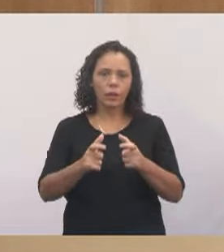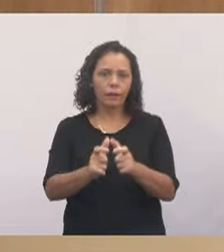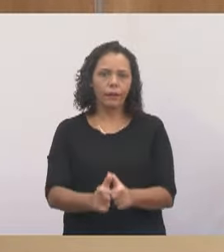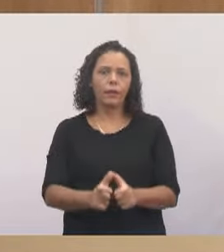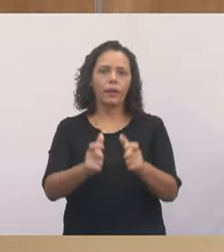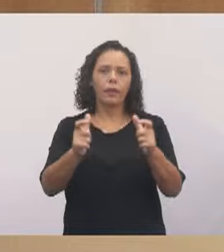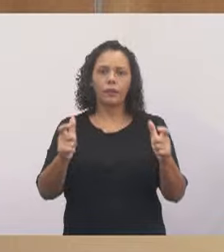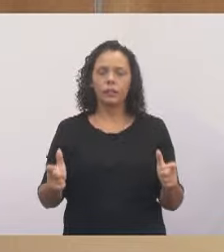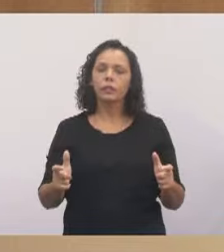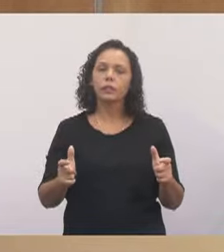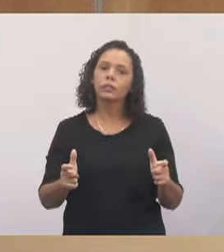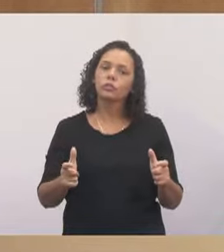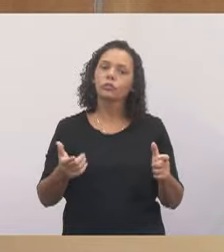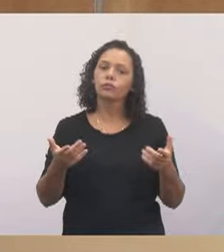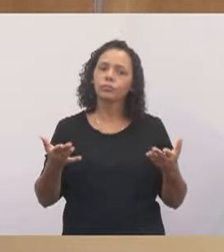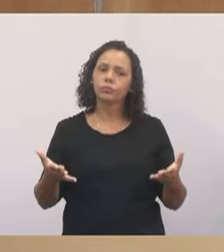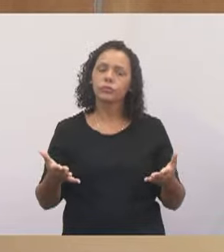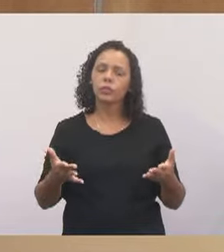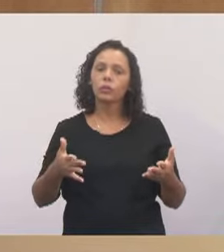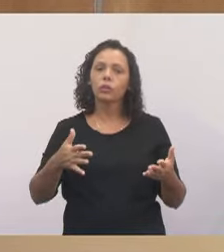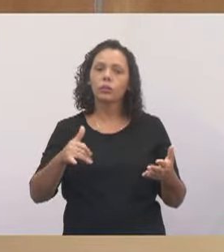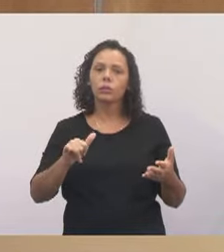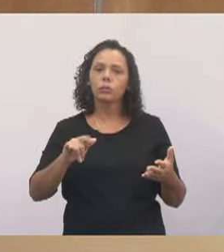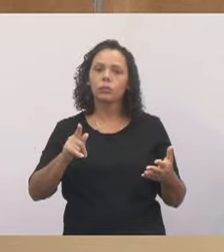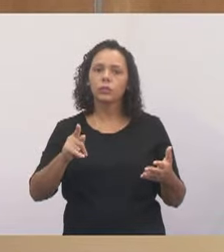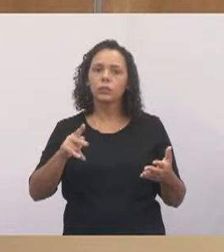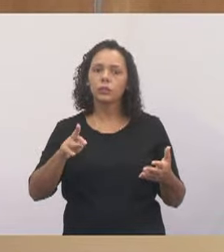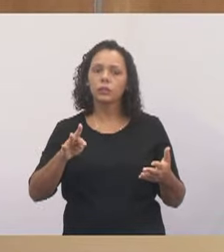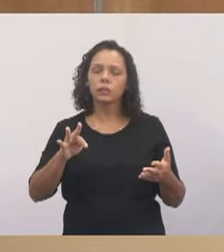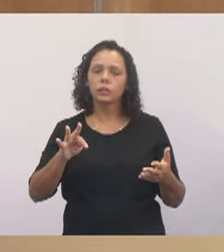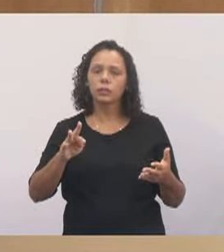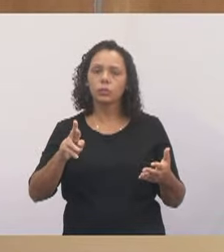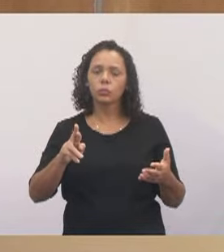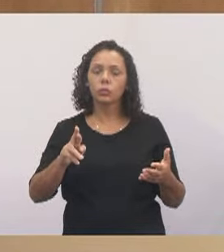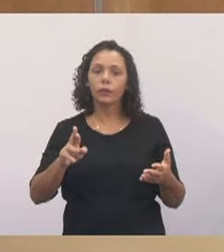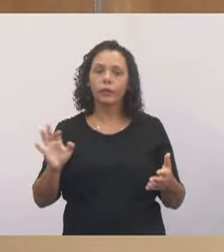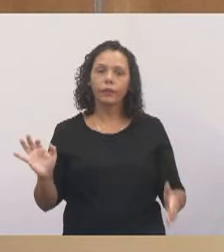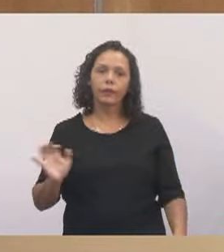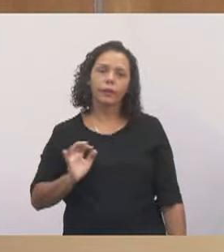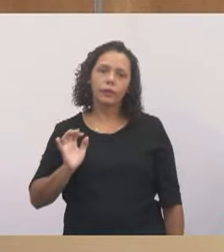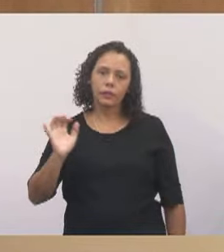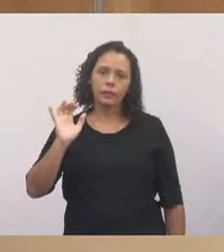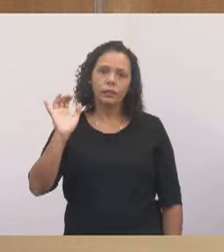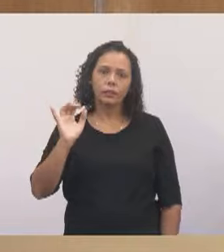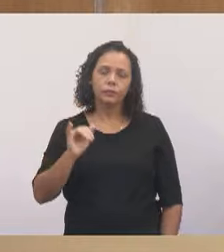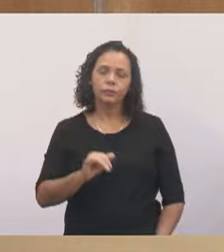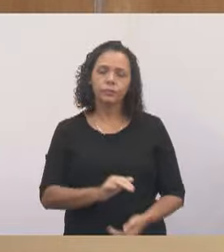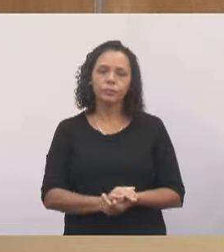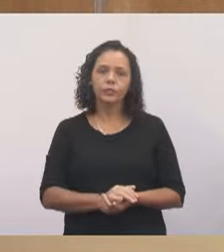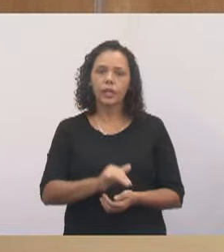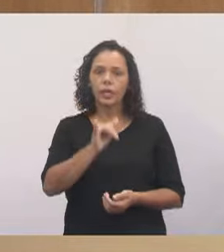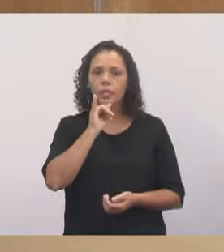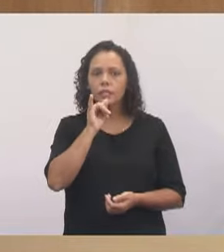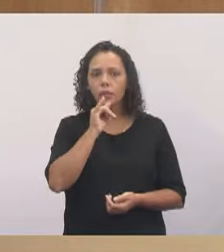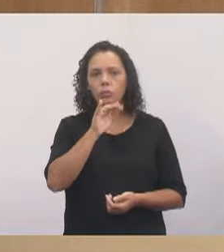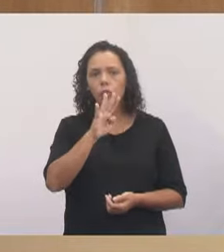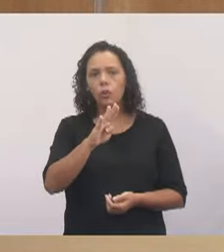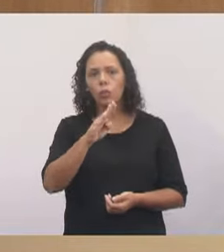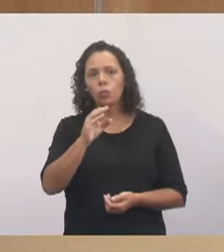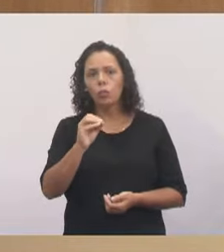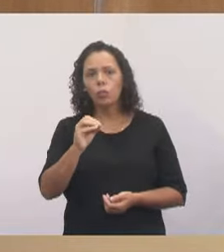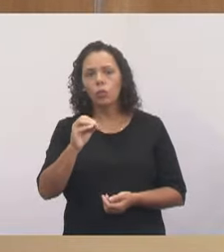valor que afeta demais as contas do clube, né? A gente pode aqui comparar com Boa Vontade. Boa Vontade está na zona